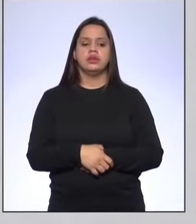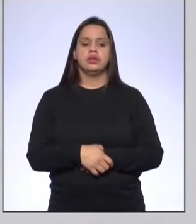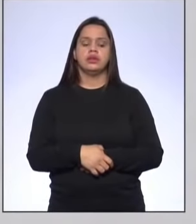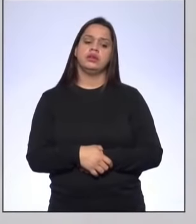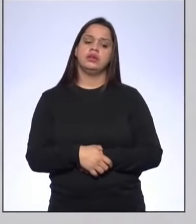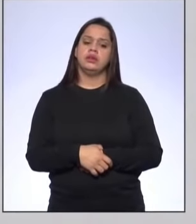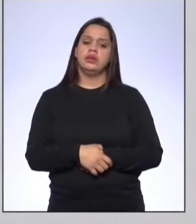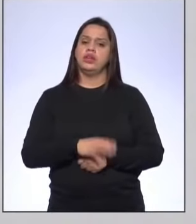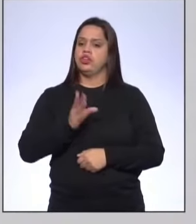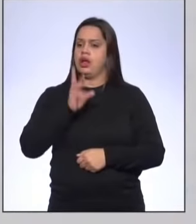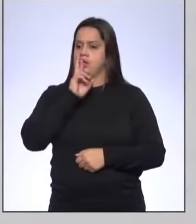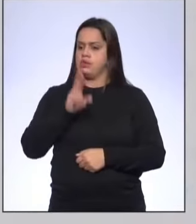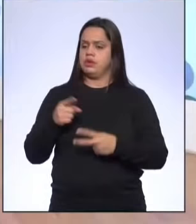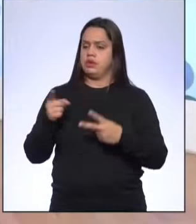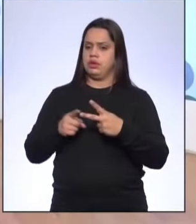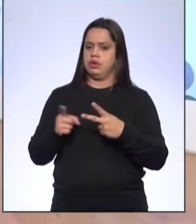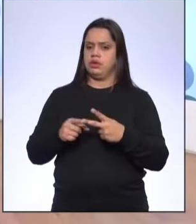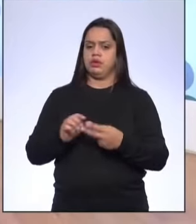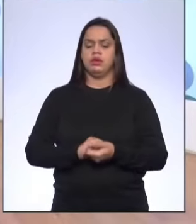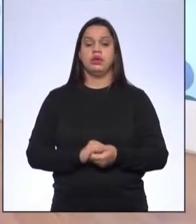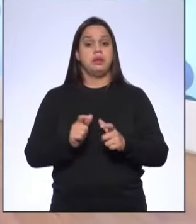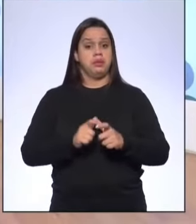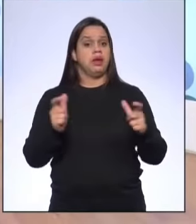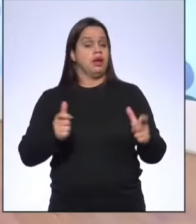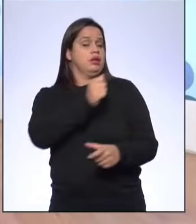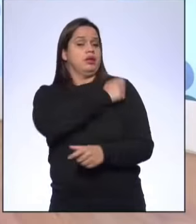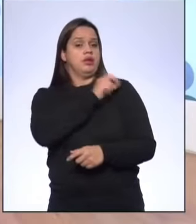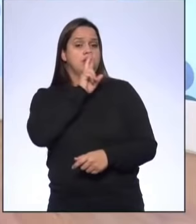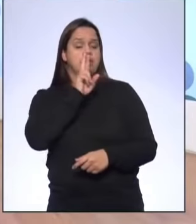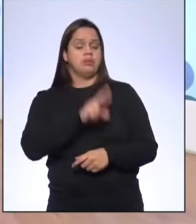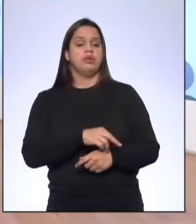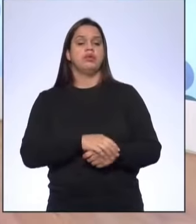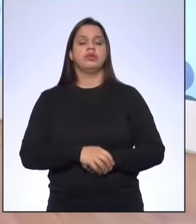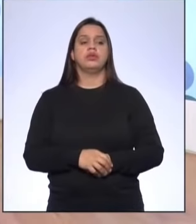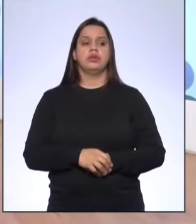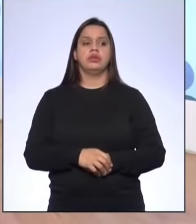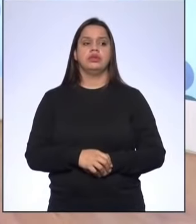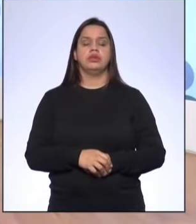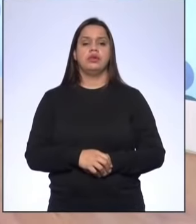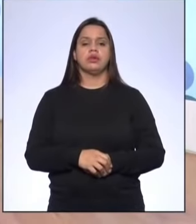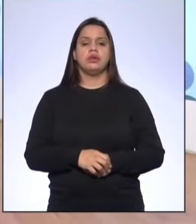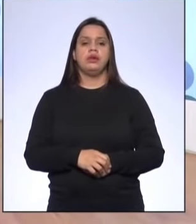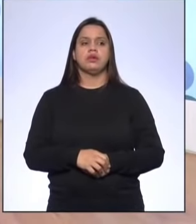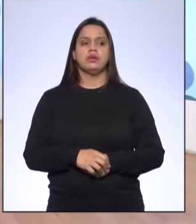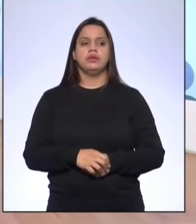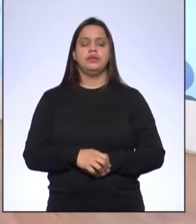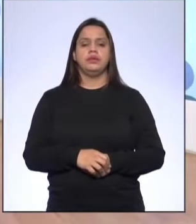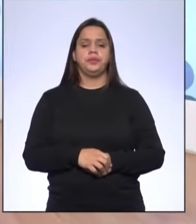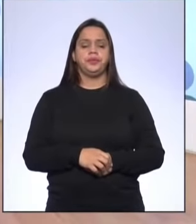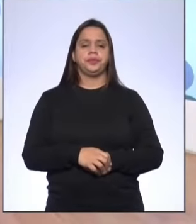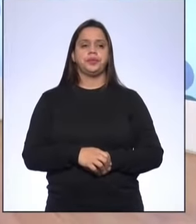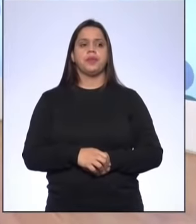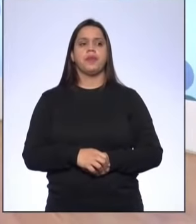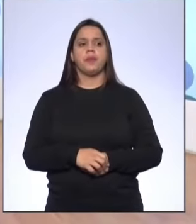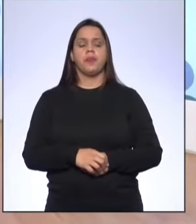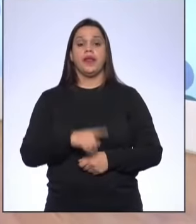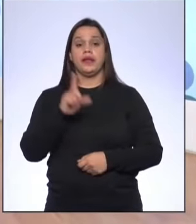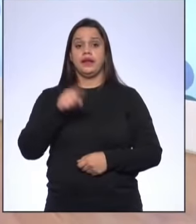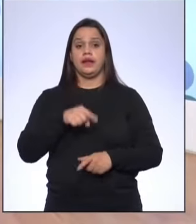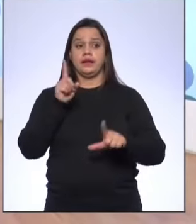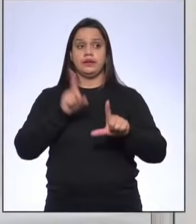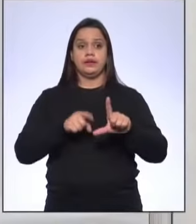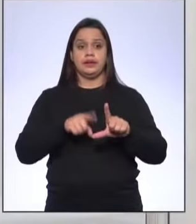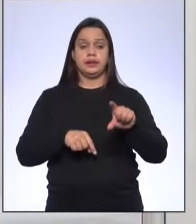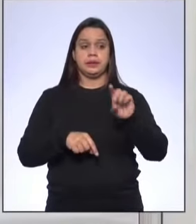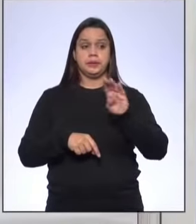ele já responderam ter sim a maioria respondeu tricks o twix que é a letra